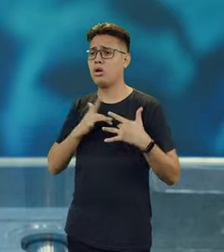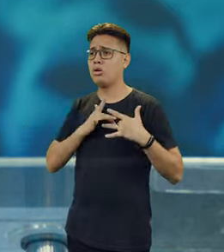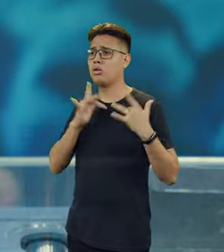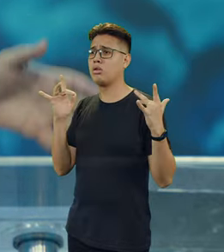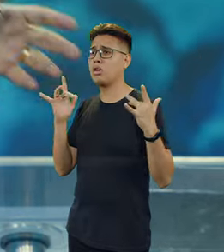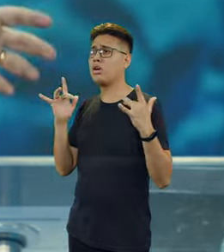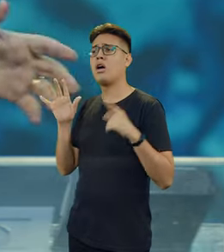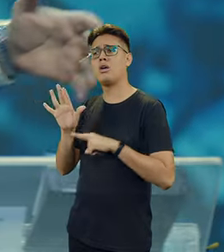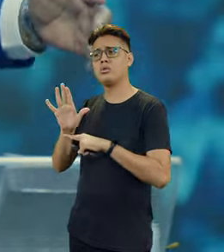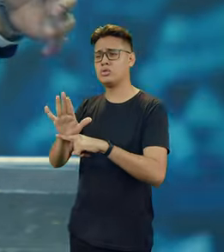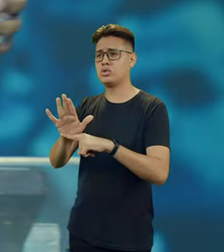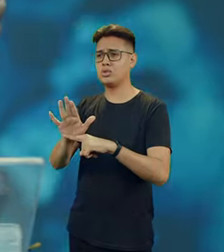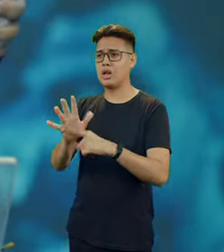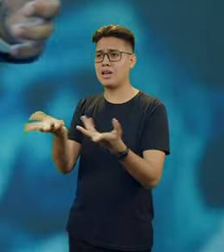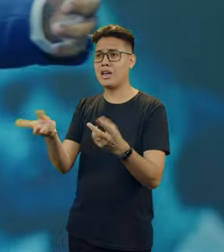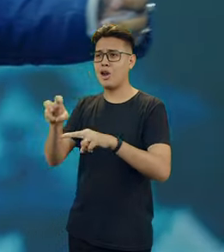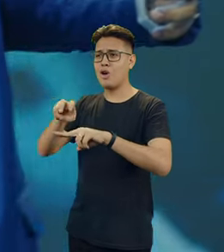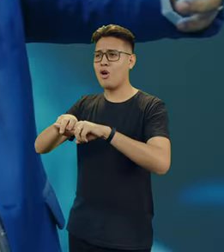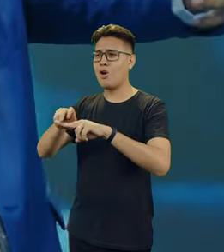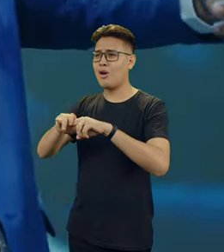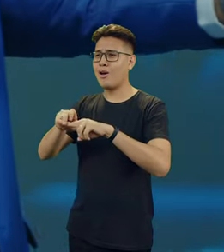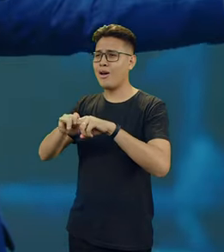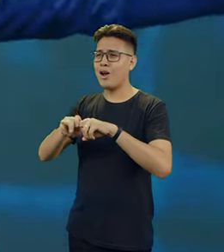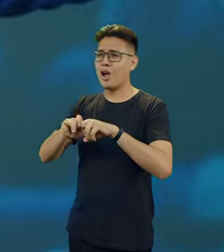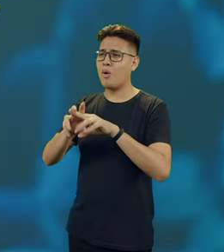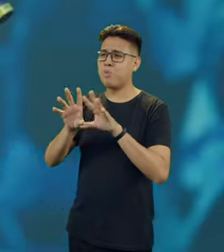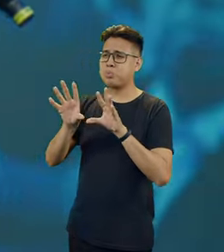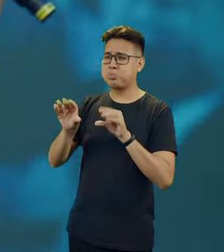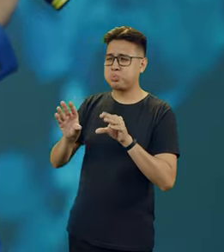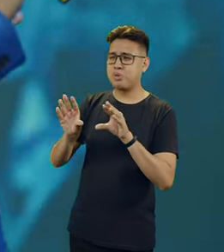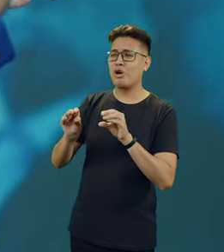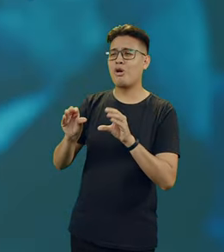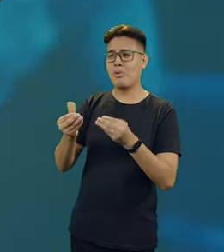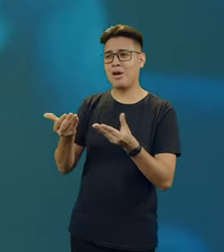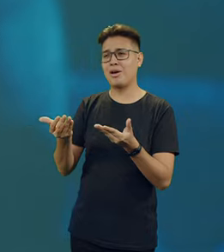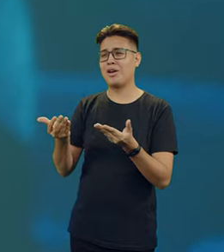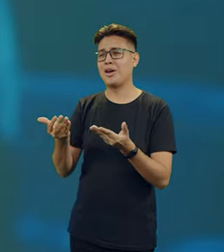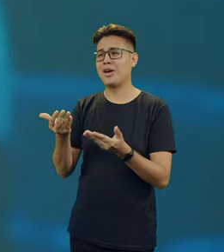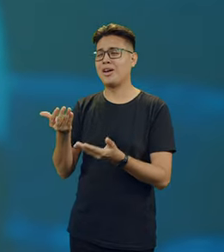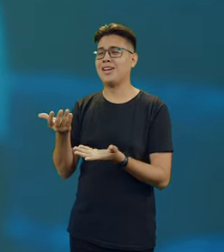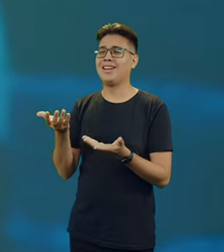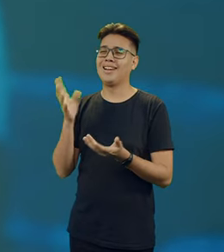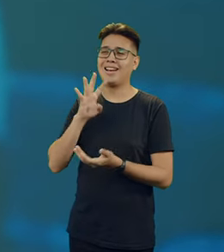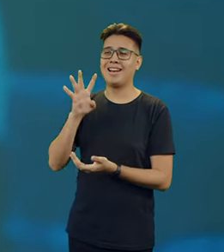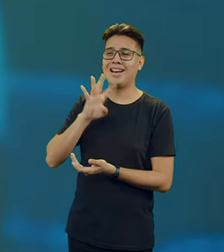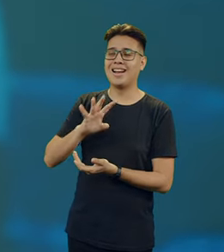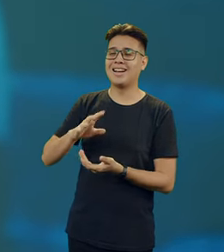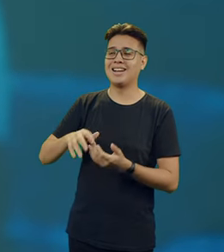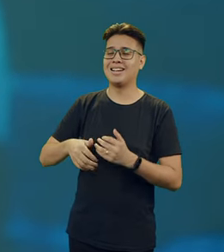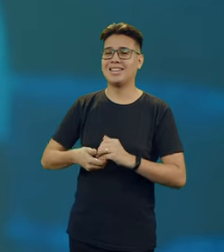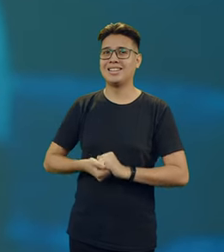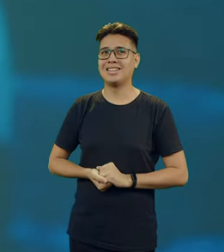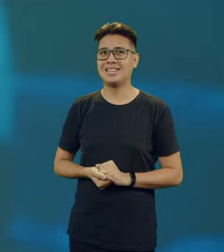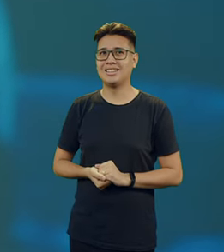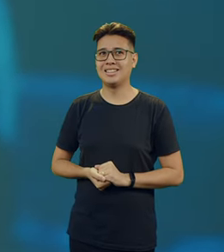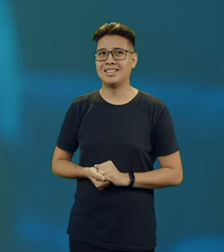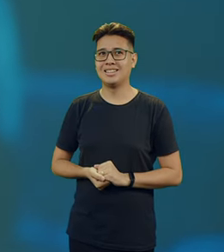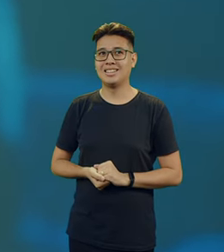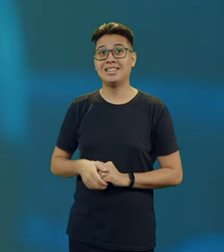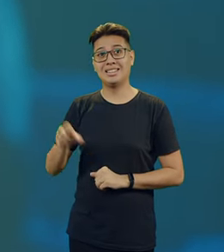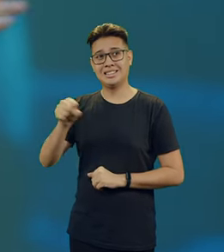ajudar. Nós queremos colocar cadeiras confortáveis como essa nos outros salões aqui. Cadeiras caras,